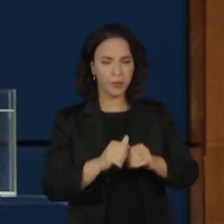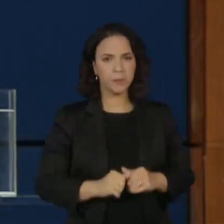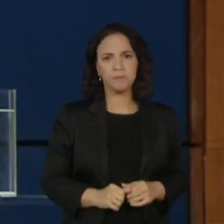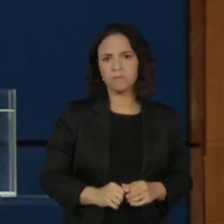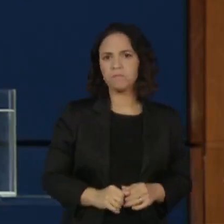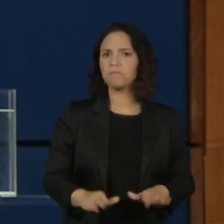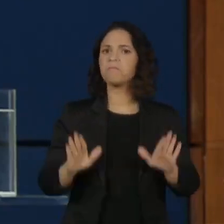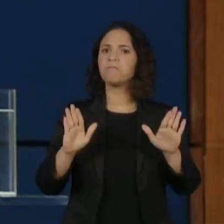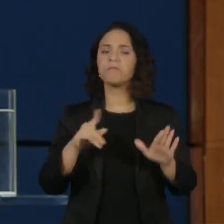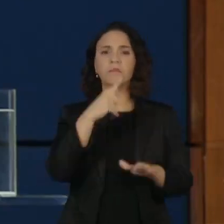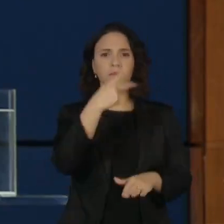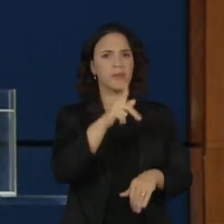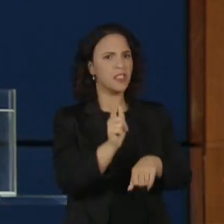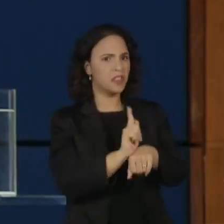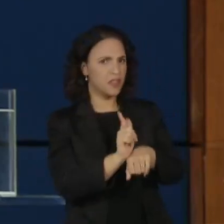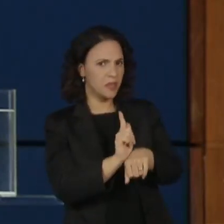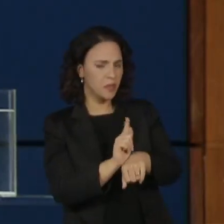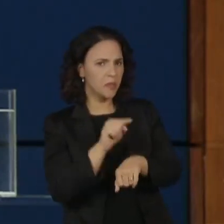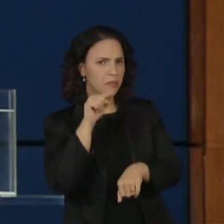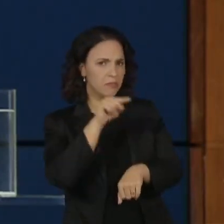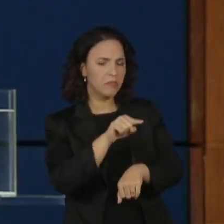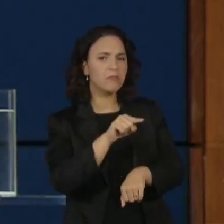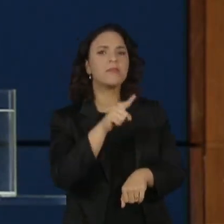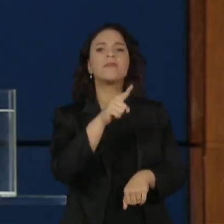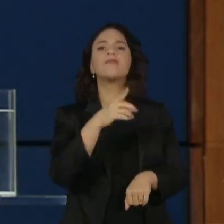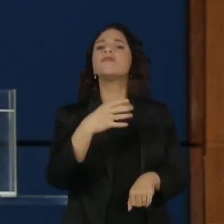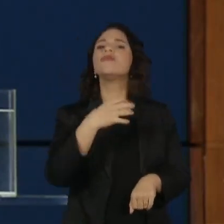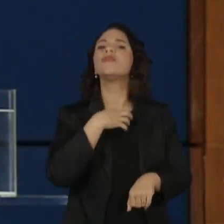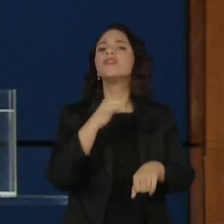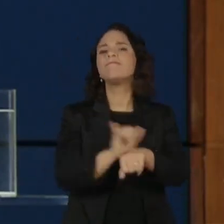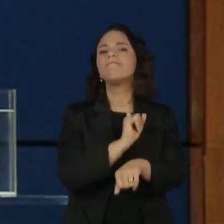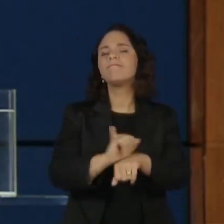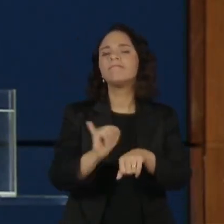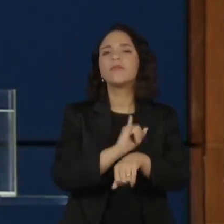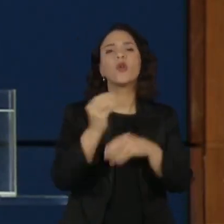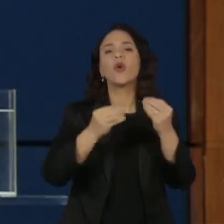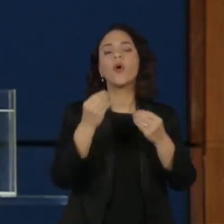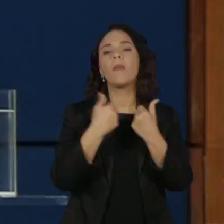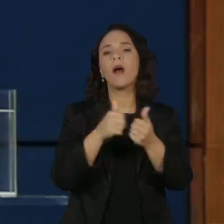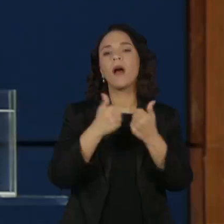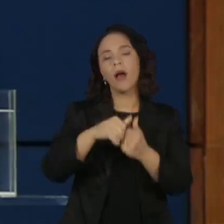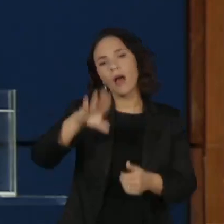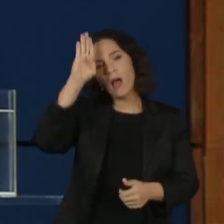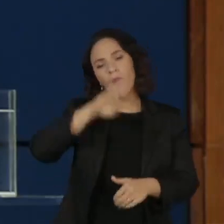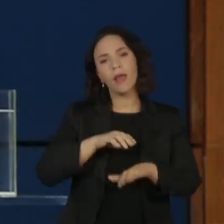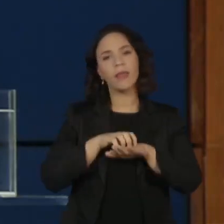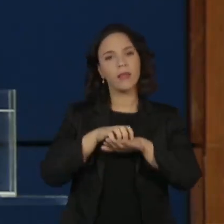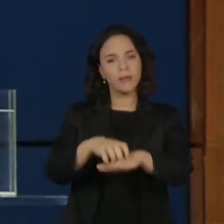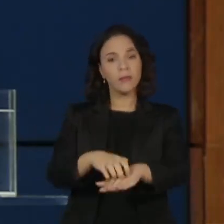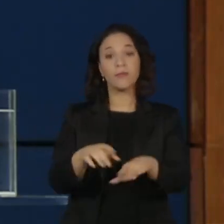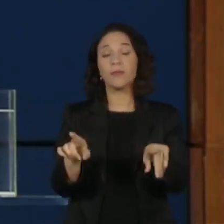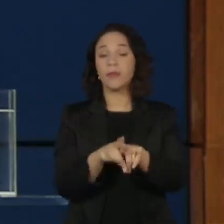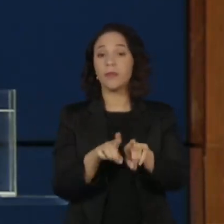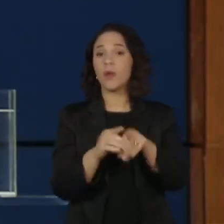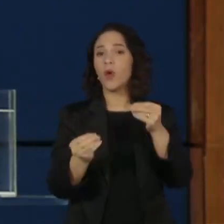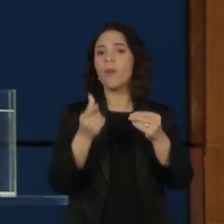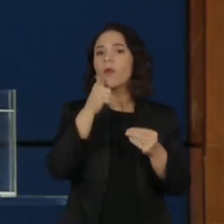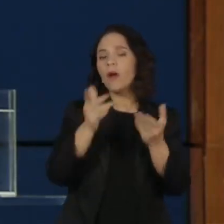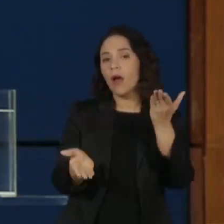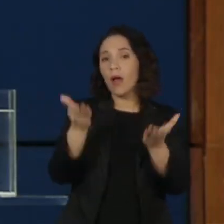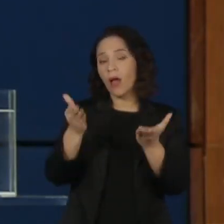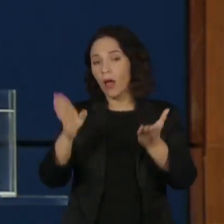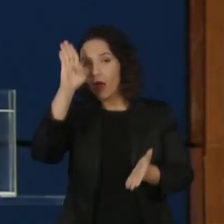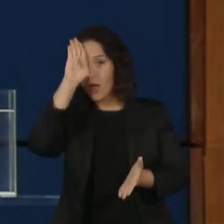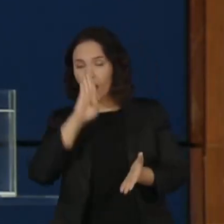numa eventual gestão sua qual vai ser a sua política sobre gratuidades nos transportes públicos e como equilibrar